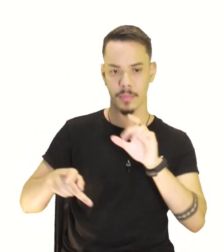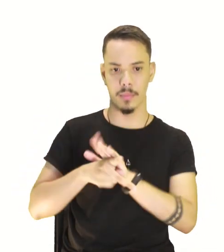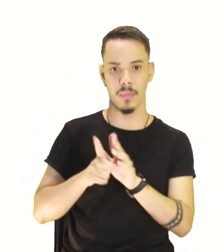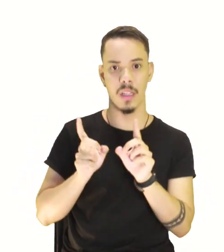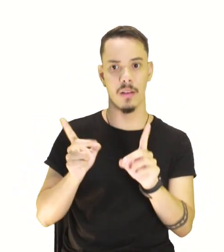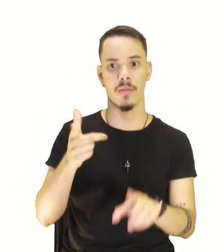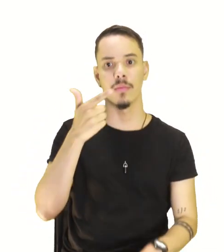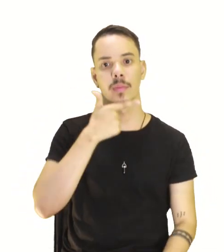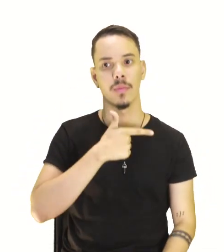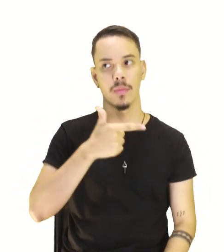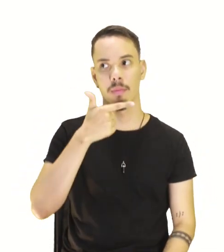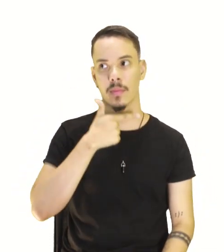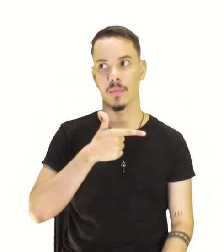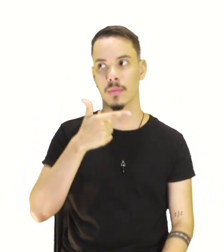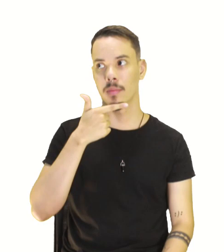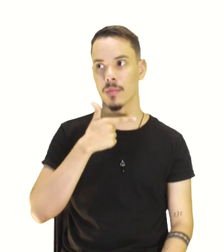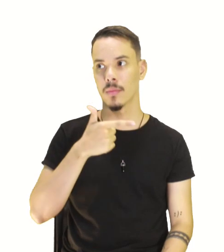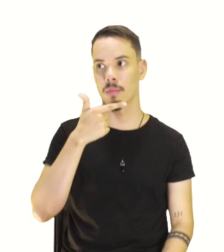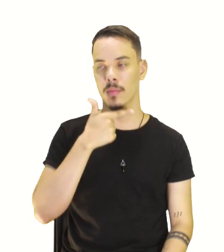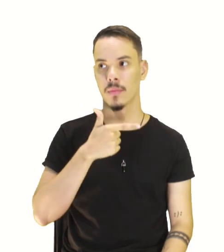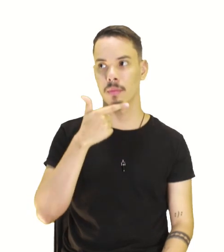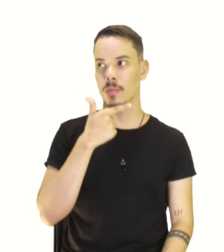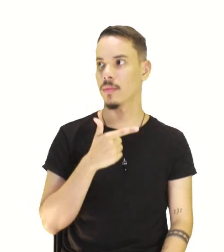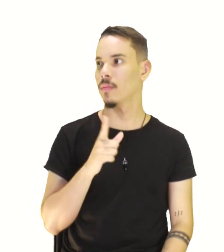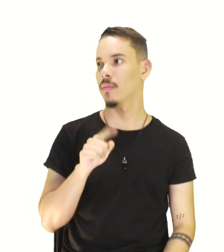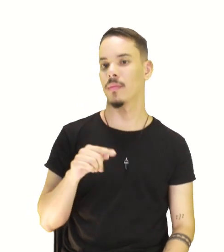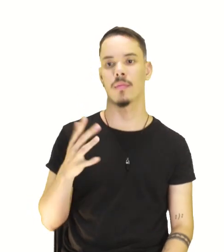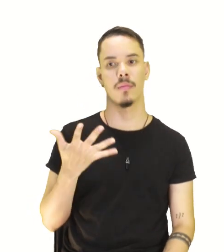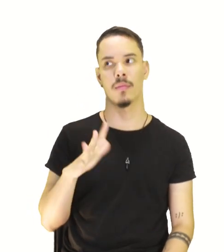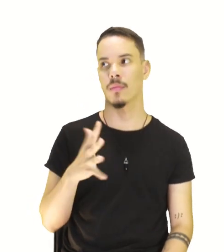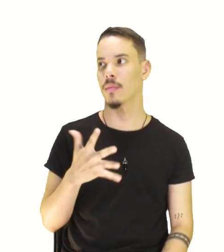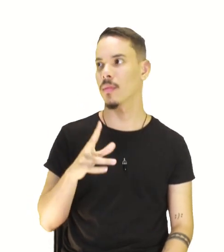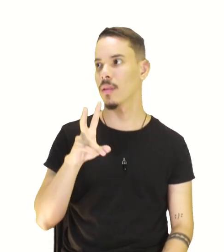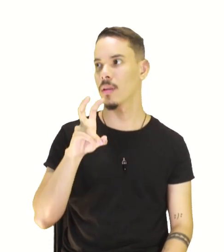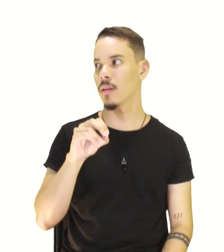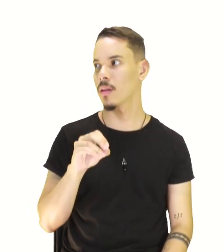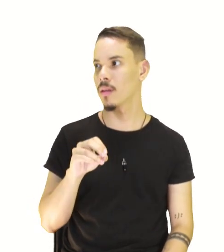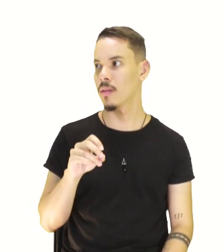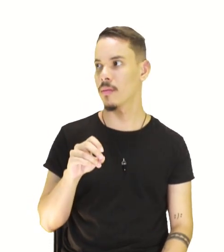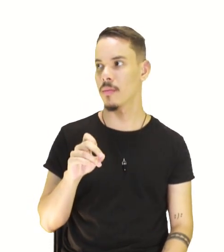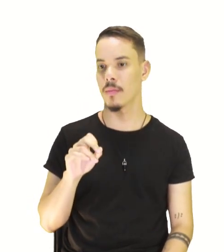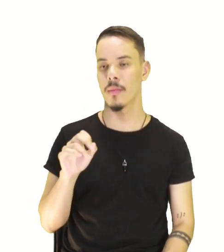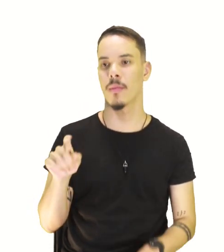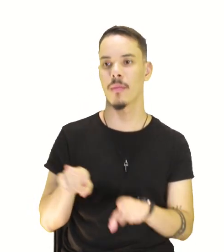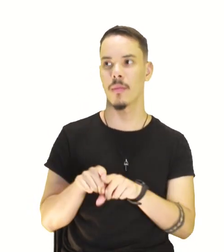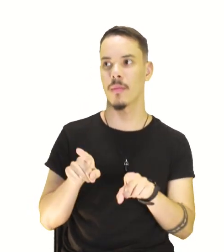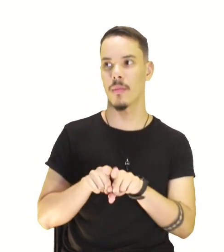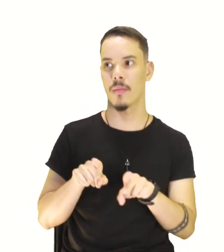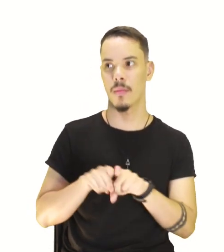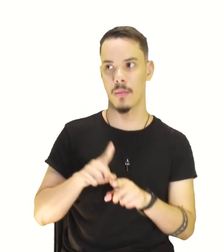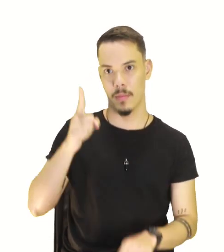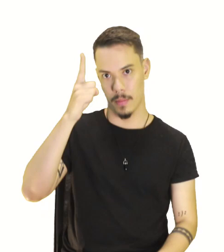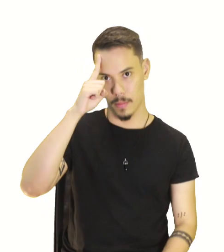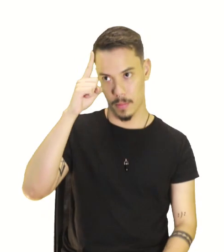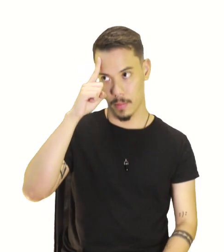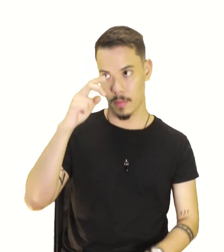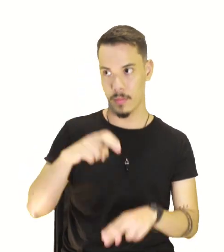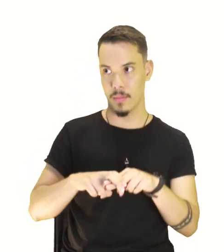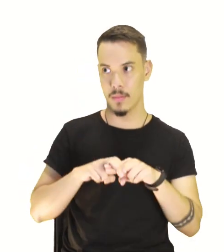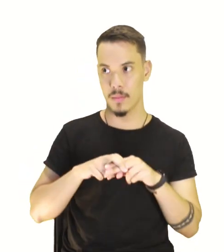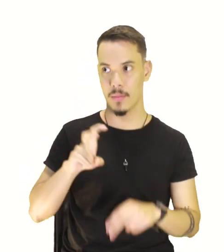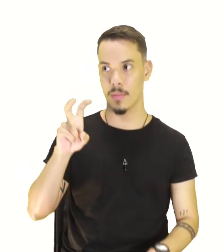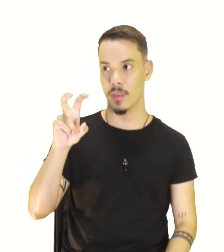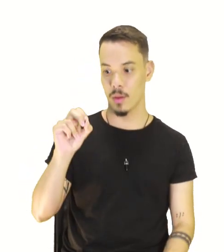olha só, eles querem vender ali, em média, 50 quilos de queijo por dia. Para ele vender